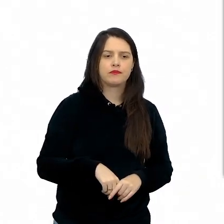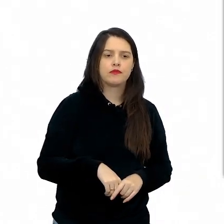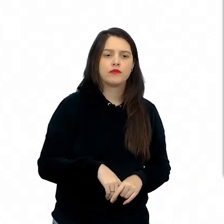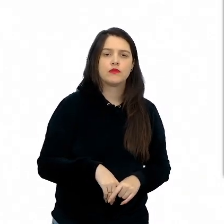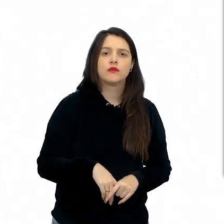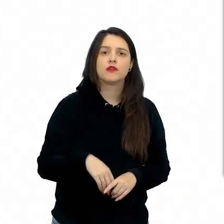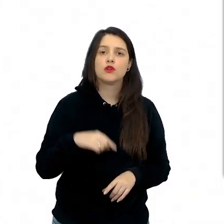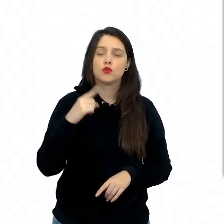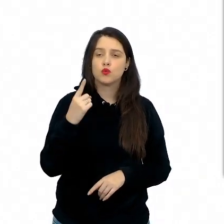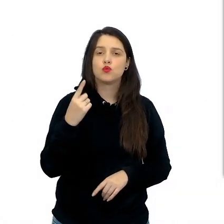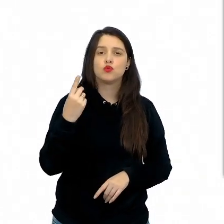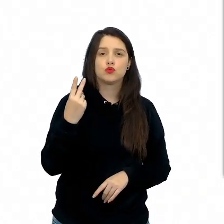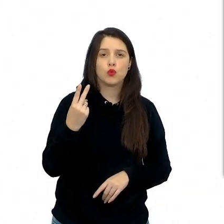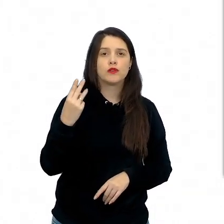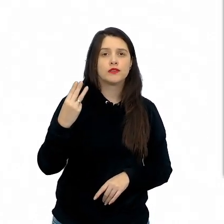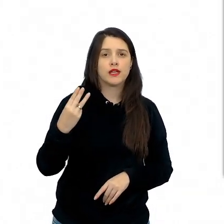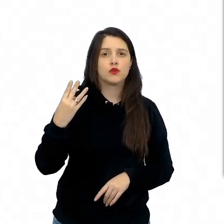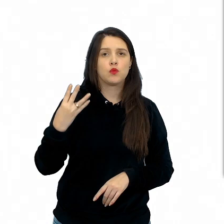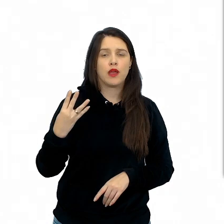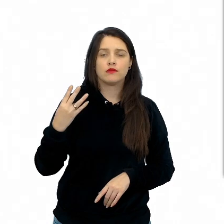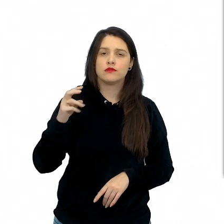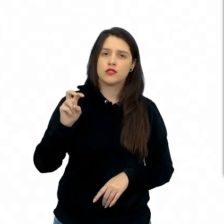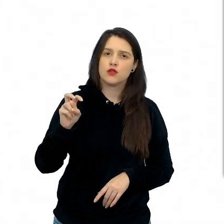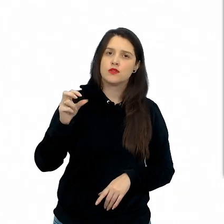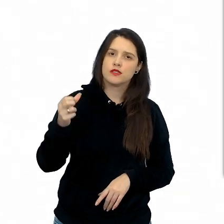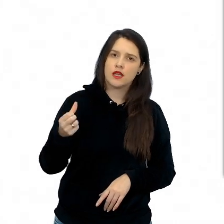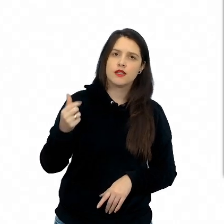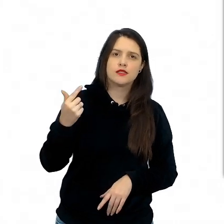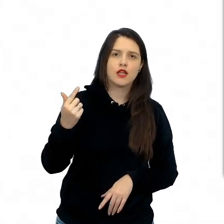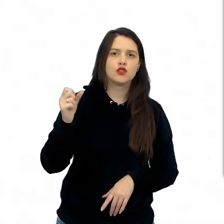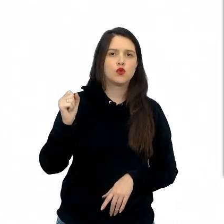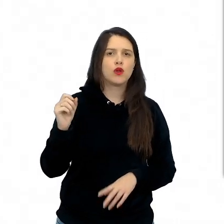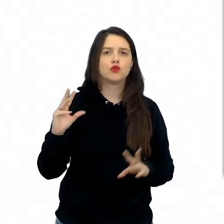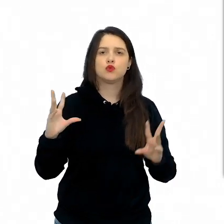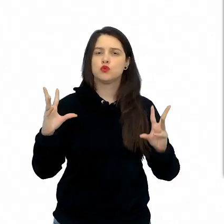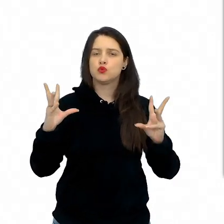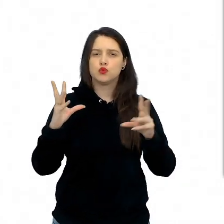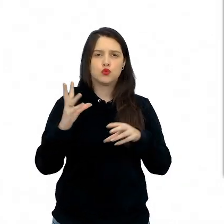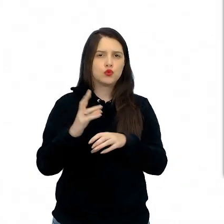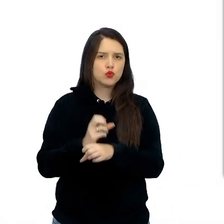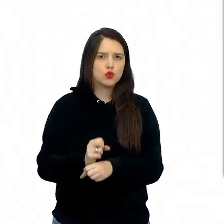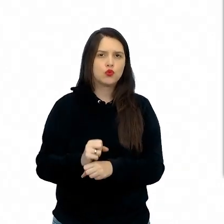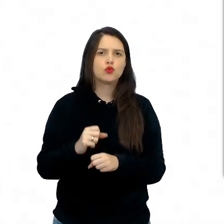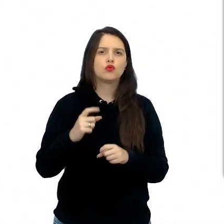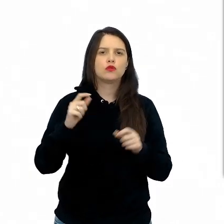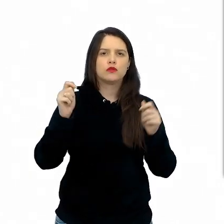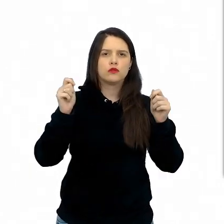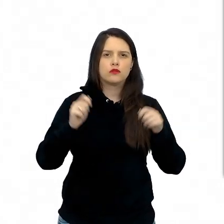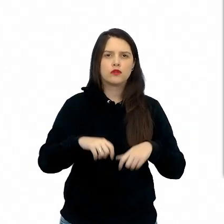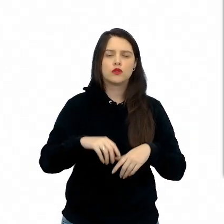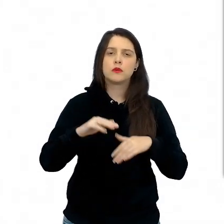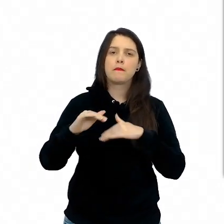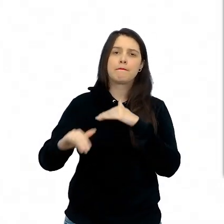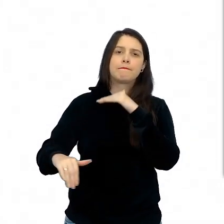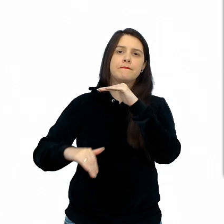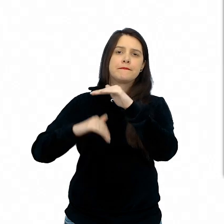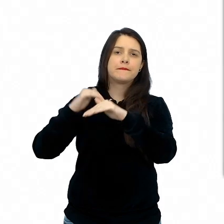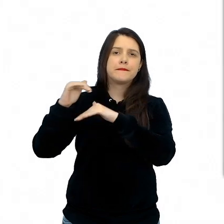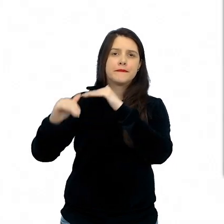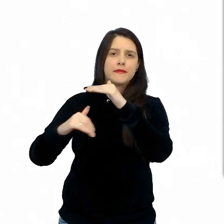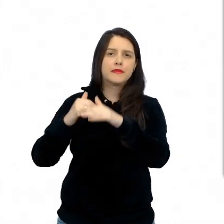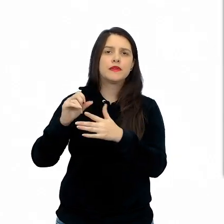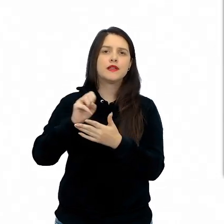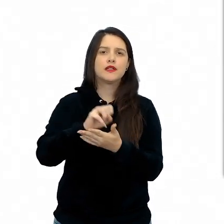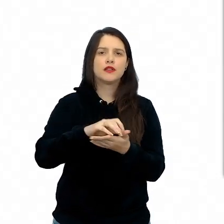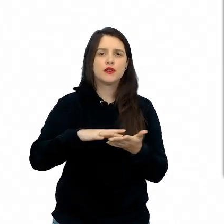1, 2, 3, 4, 5, 6, 7, 8, elas favorecem o desenvolvimento da